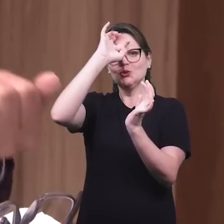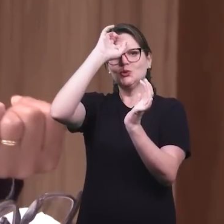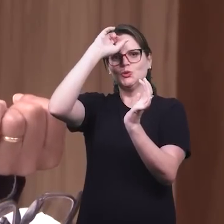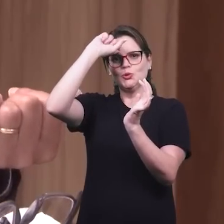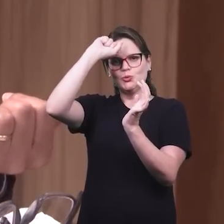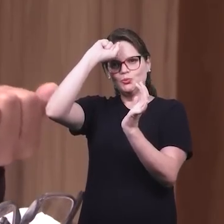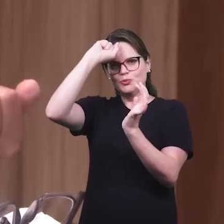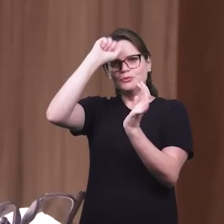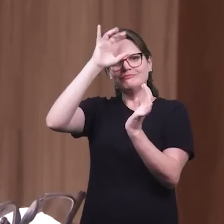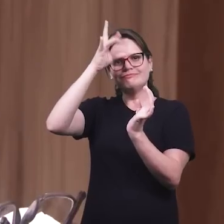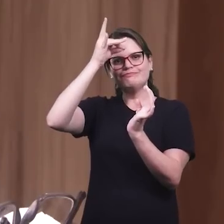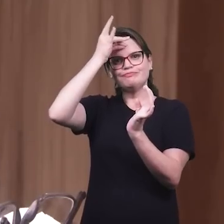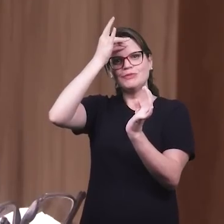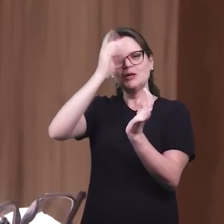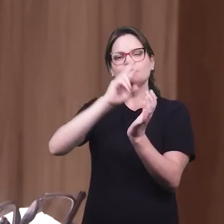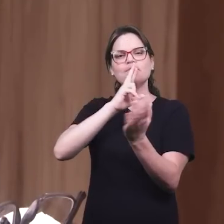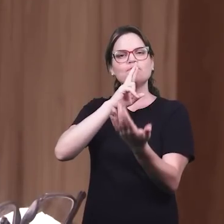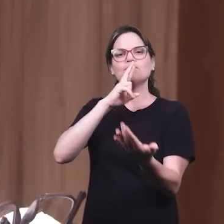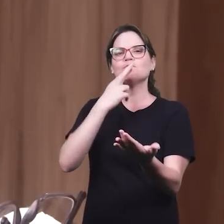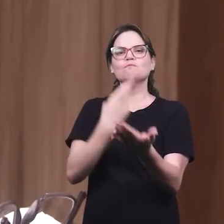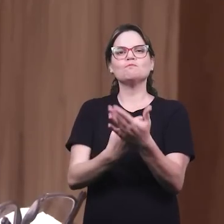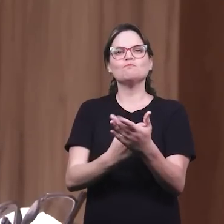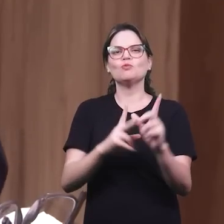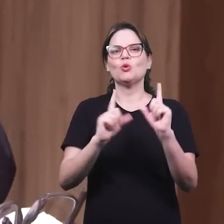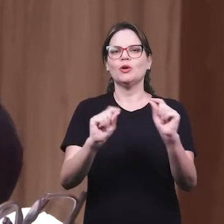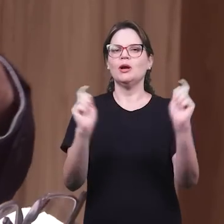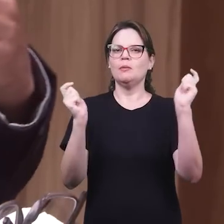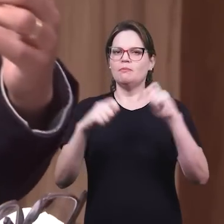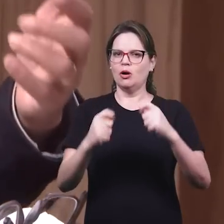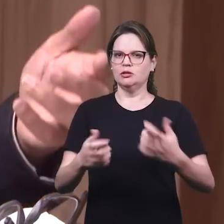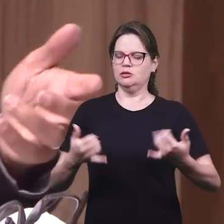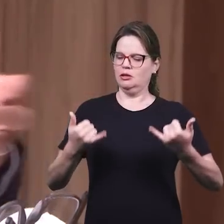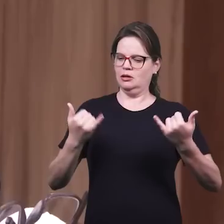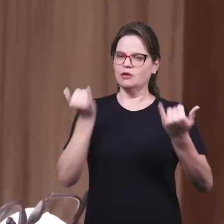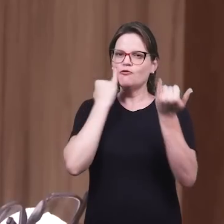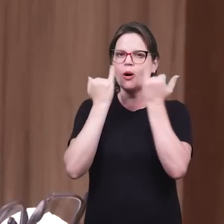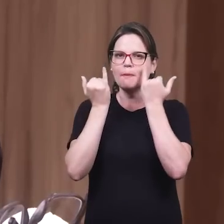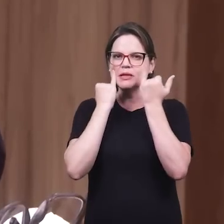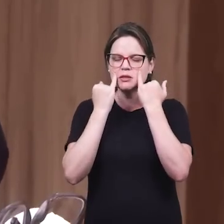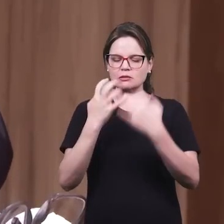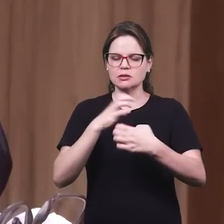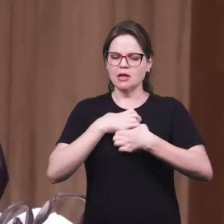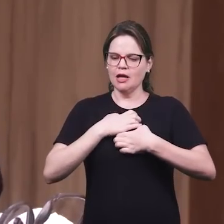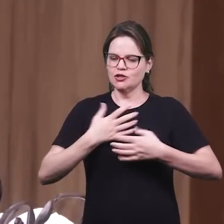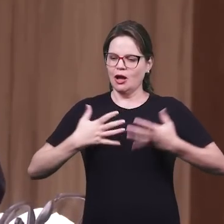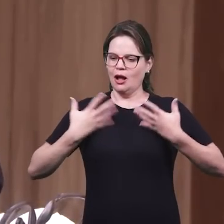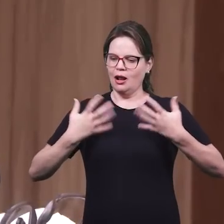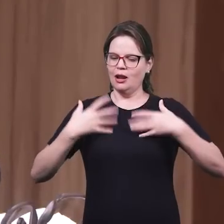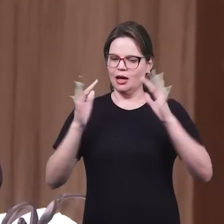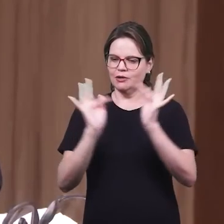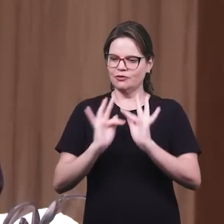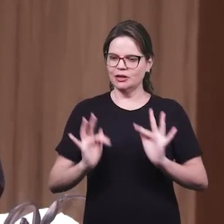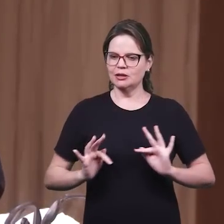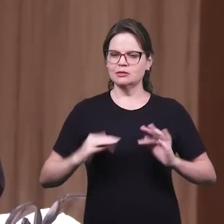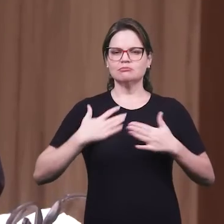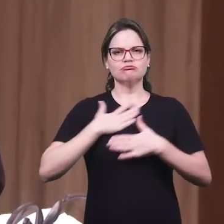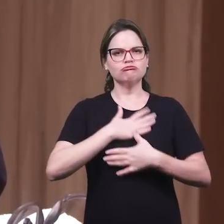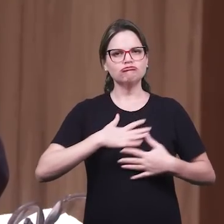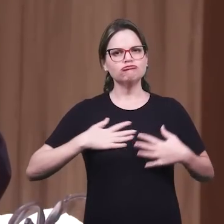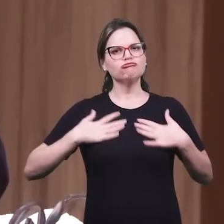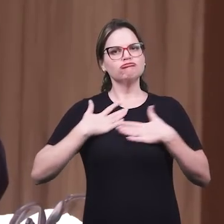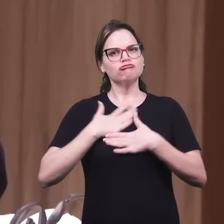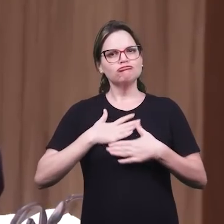geralmente o resultado dessas informações pode trazer felicidade, uma sensação de bem-estar, uma sensação de